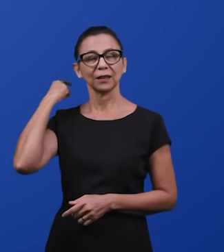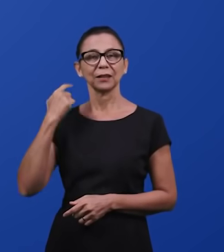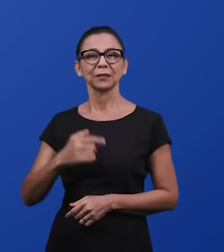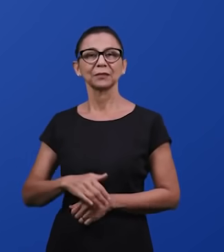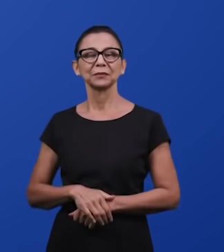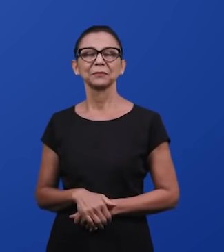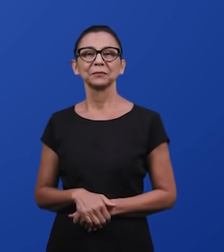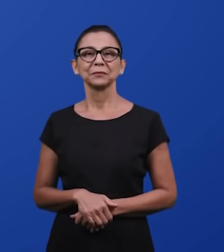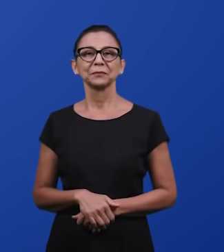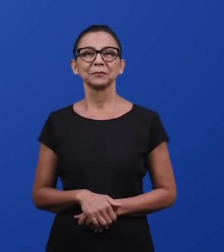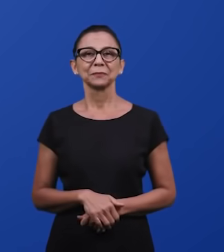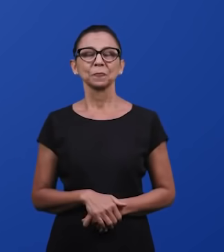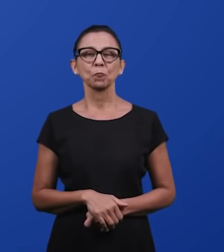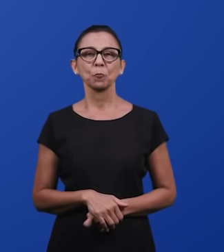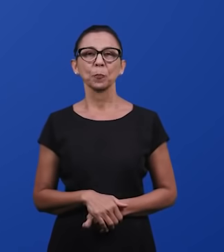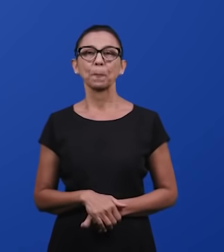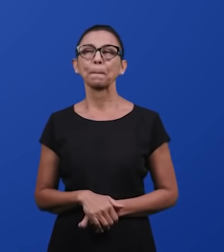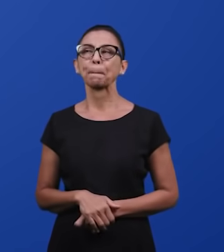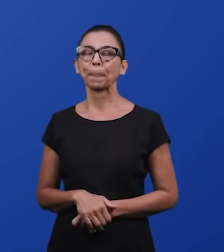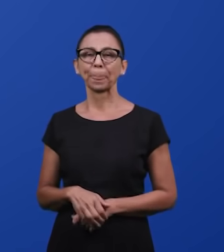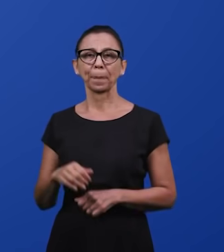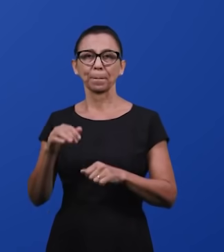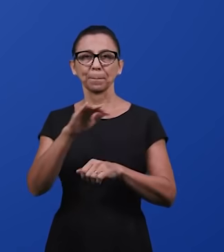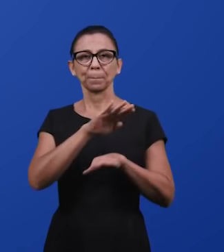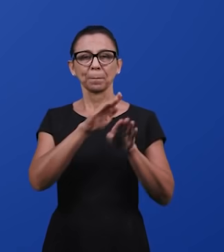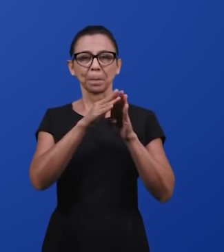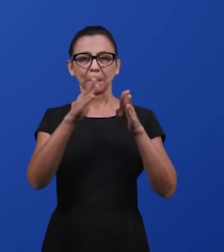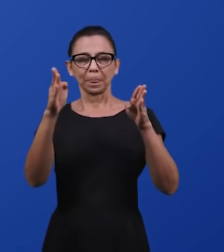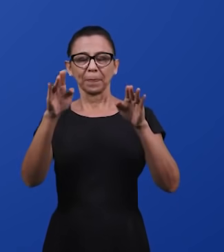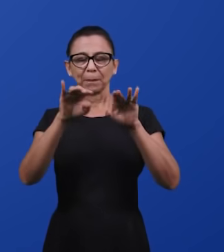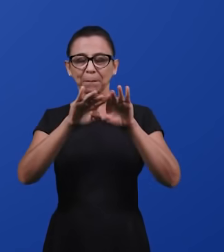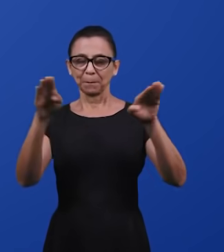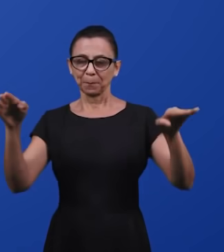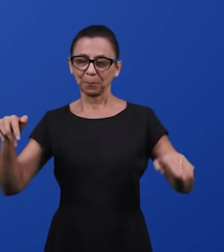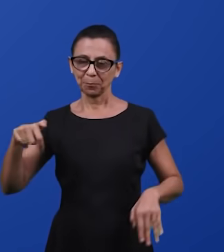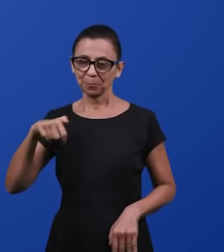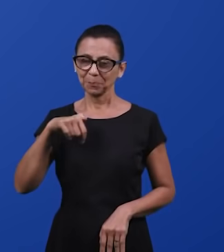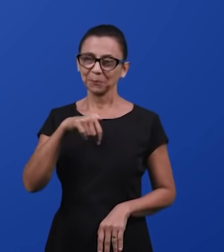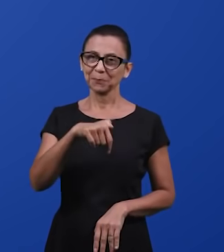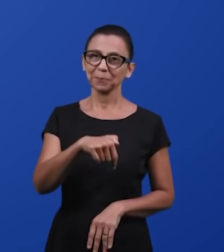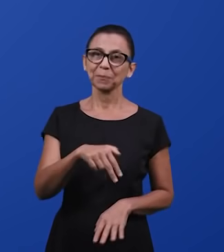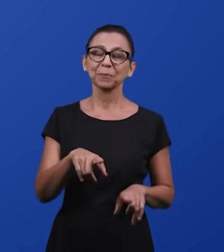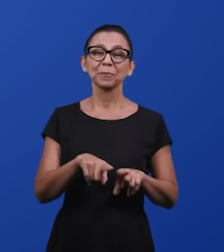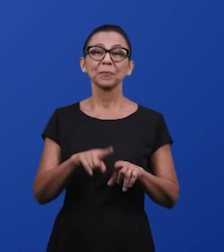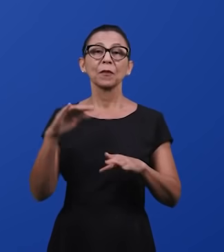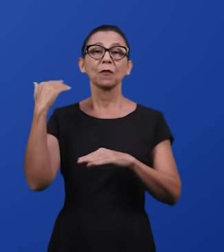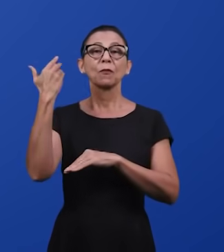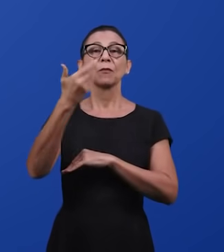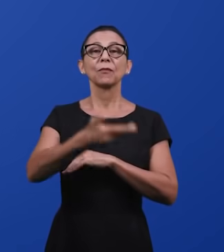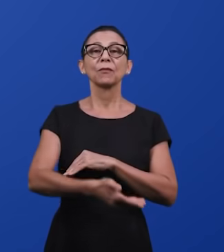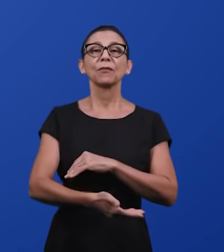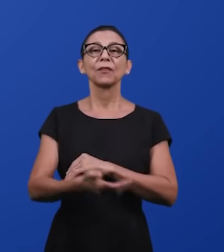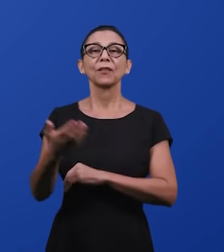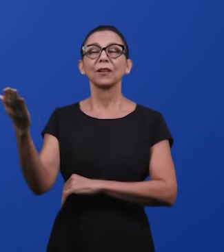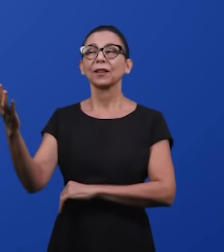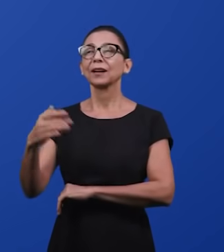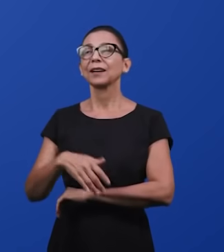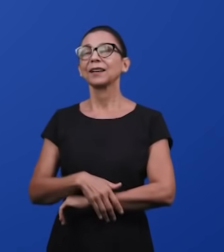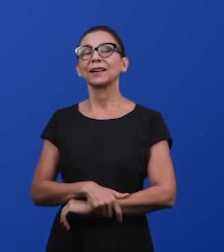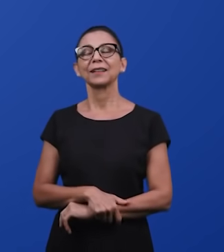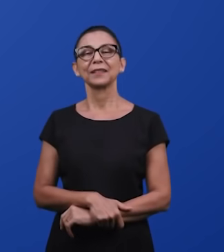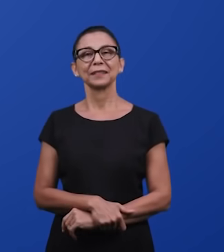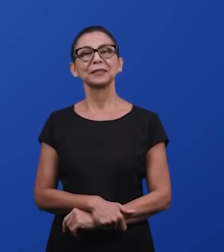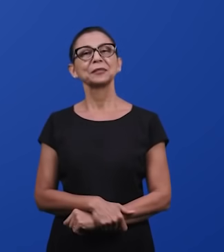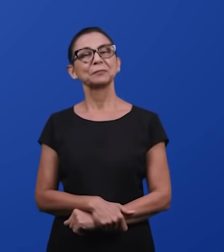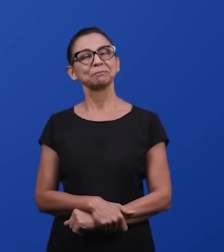na fotografia, lá no púlpito, dirigindo o culto ali na igreja. E agora uma foto também do lado de fora da igreja,